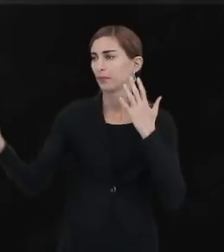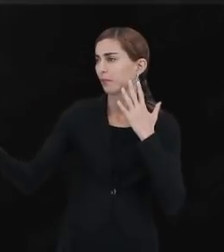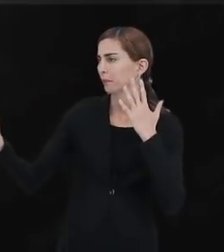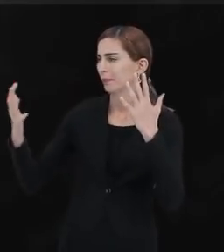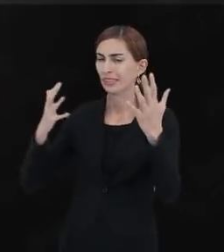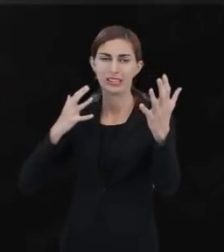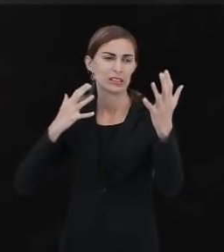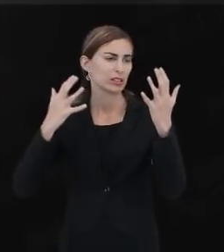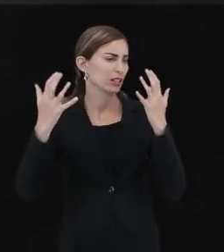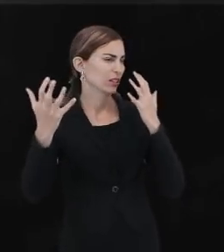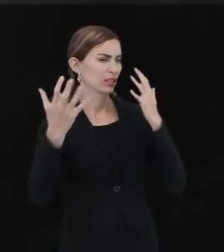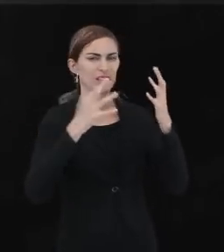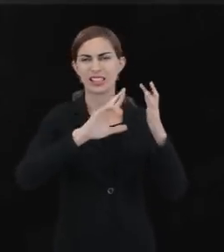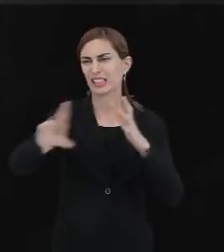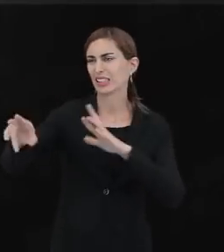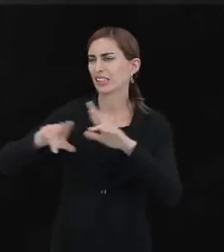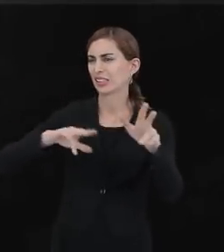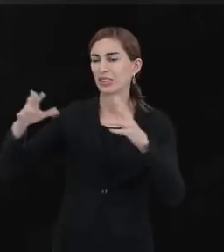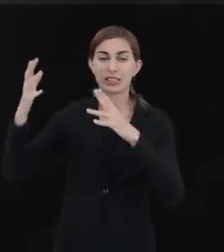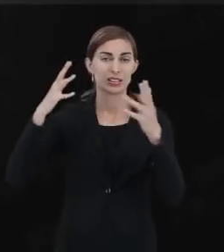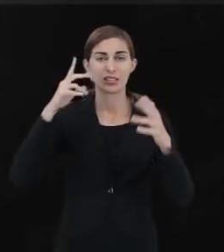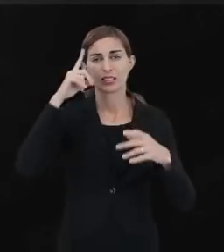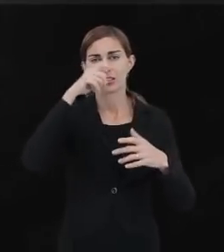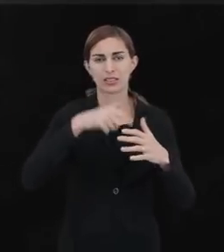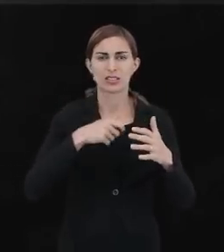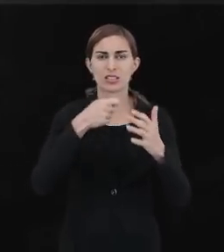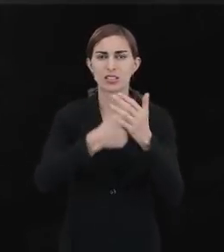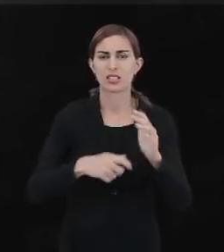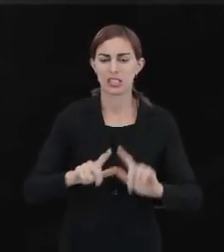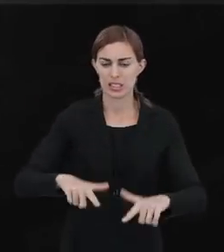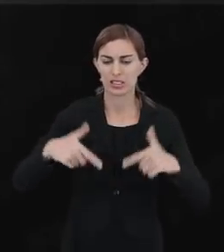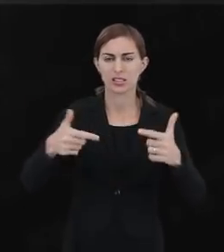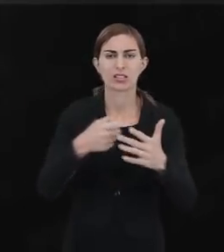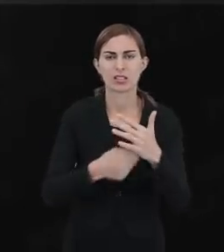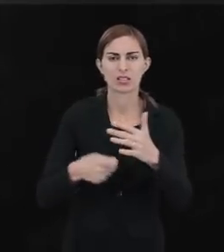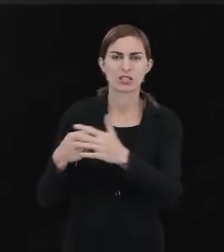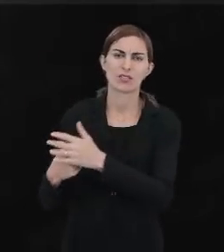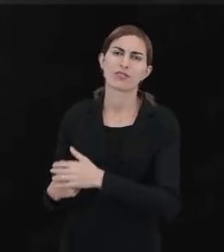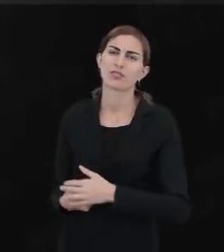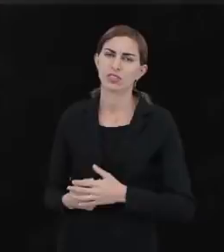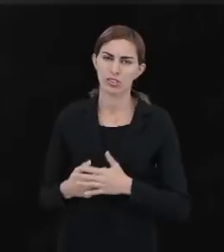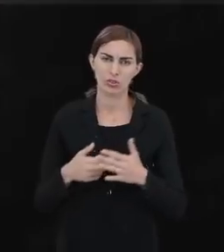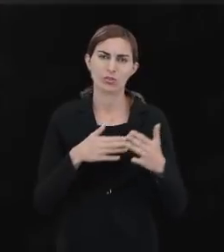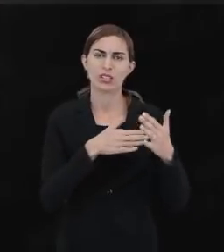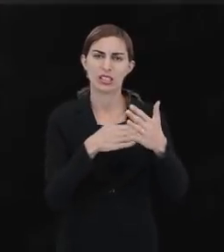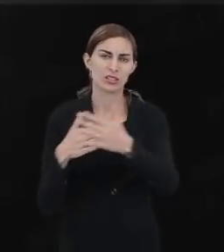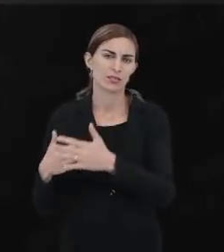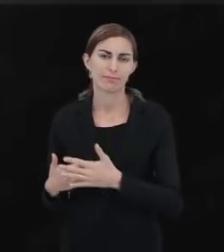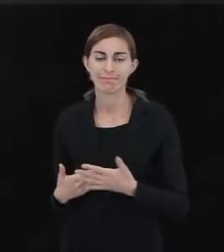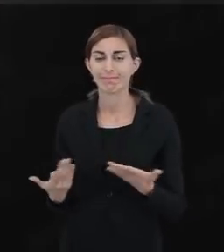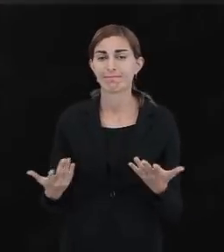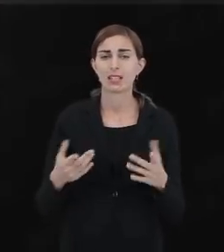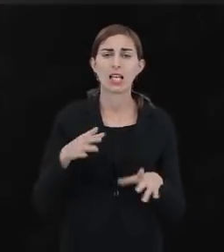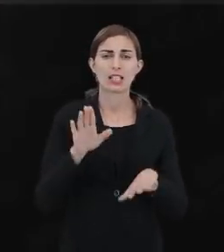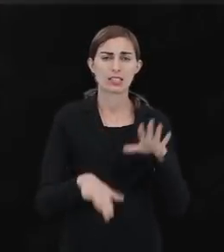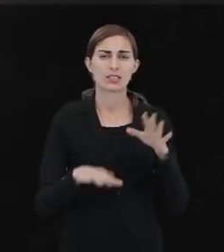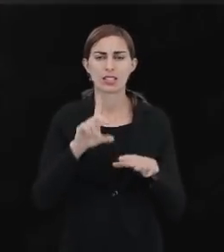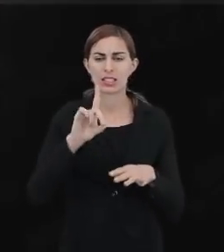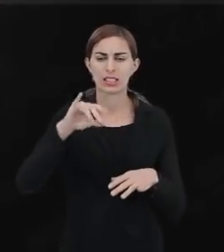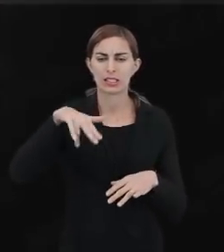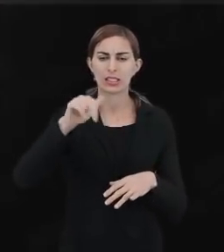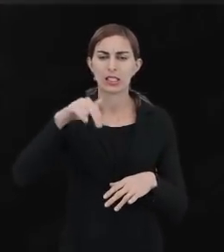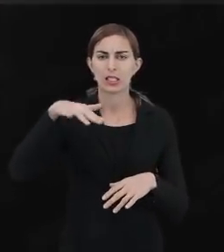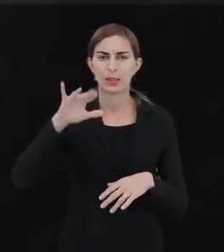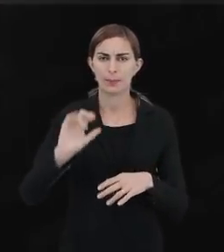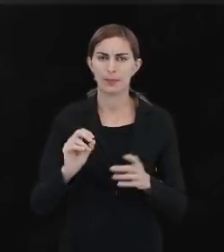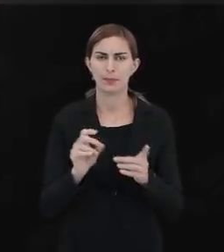multiplicidade de desafios mesmo a própria dinâmica social diferenciada que nós